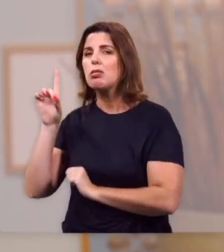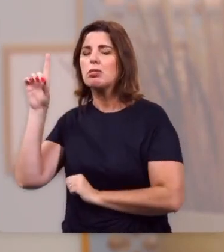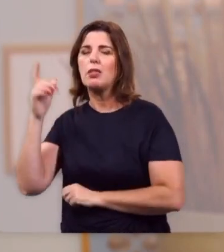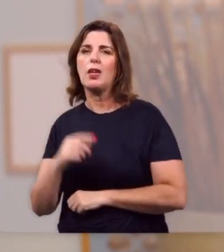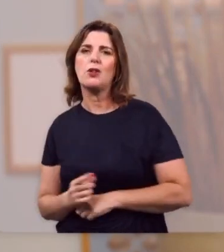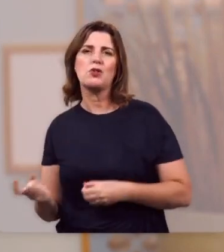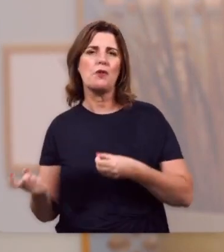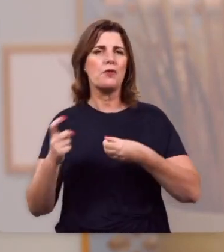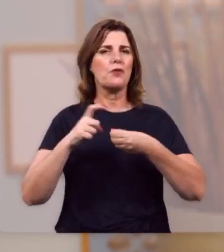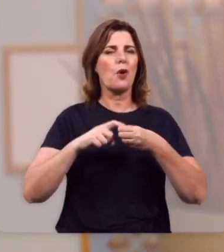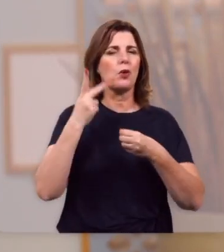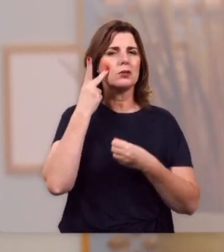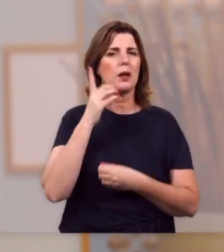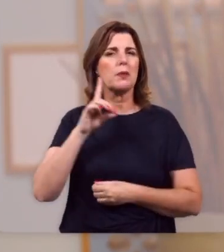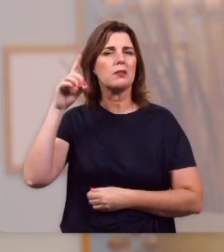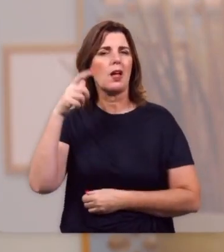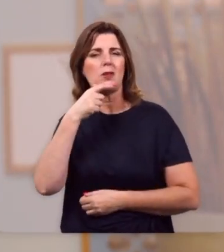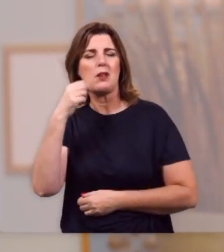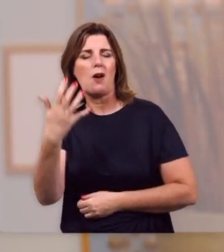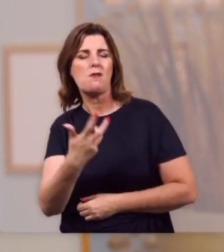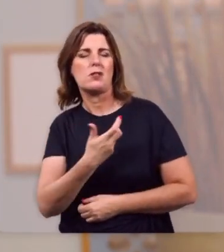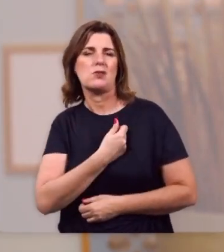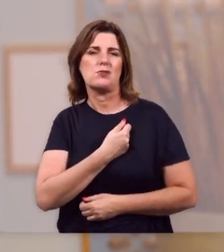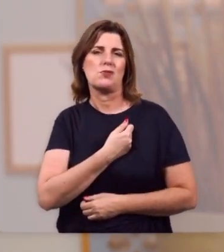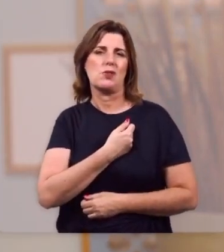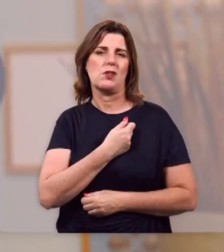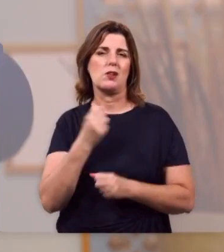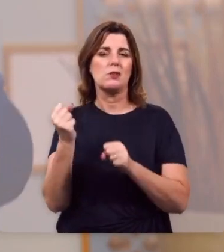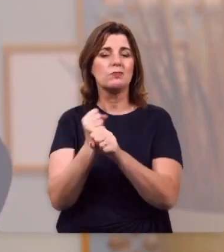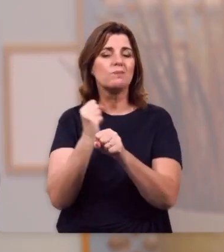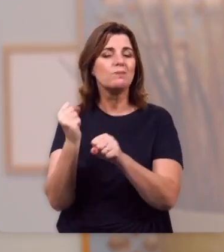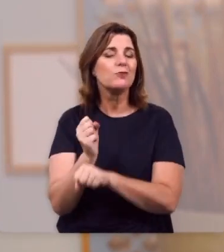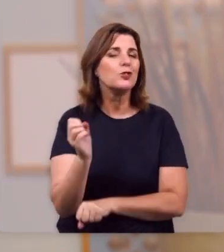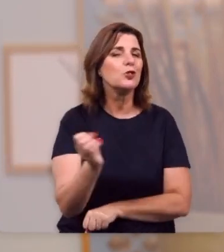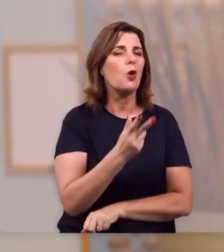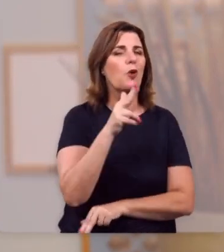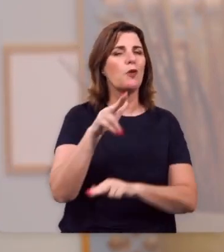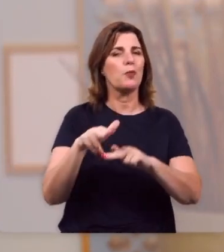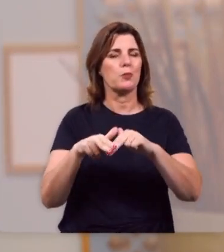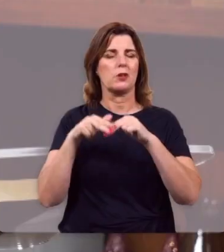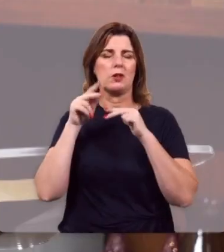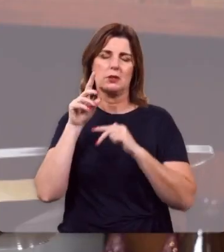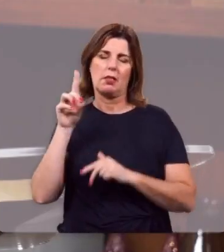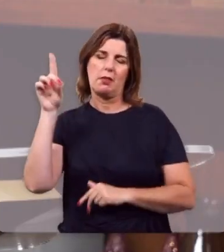se voltar para os braços do Salvador, ser restaurado por Ele.